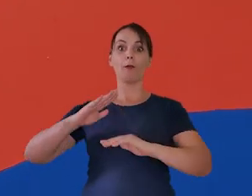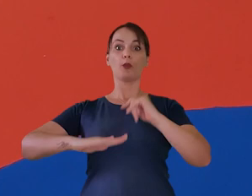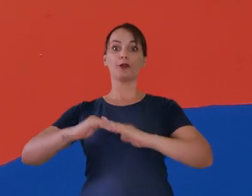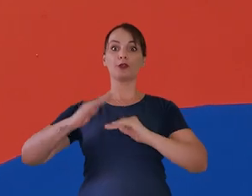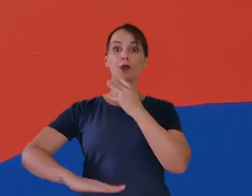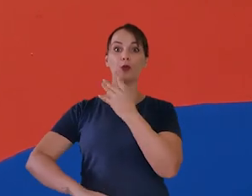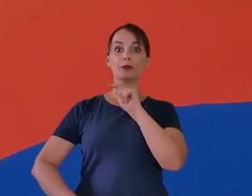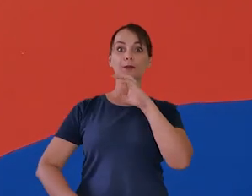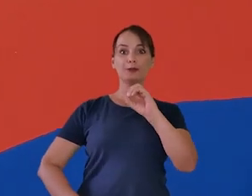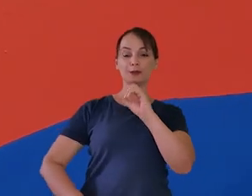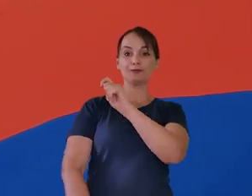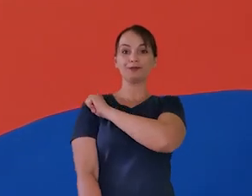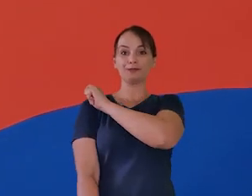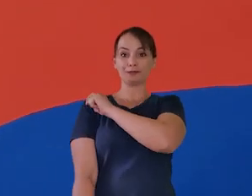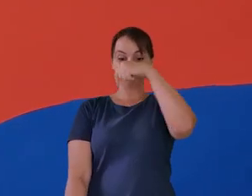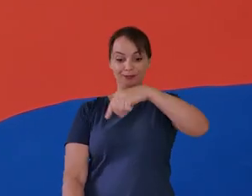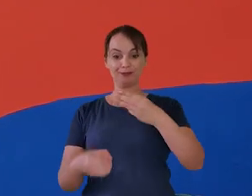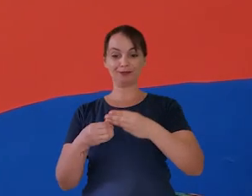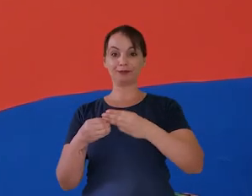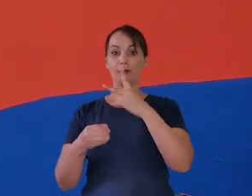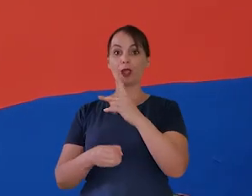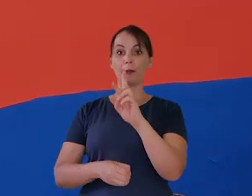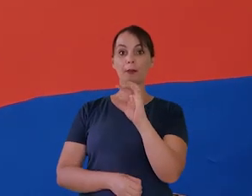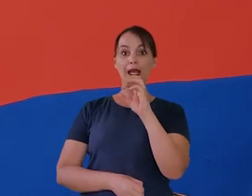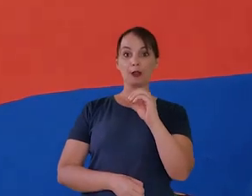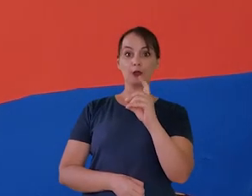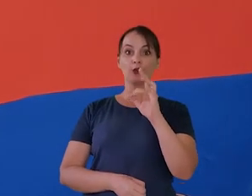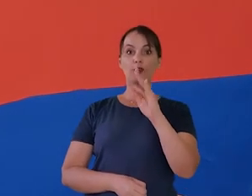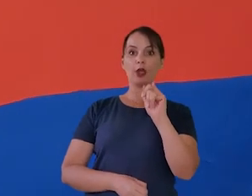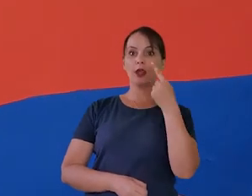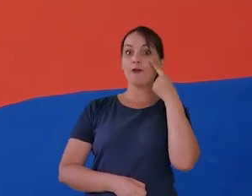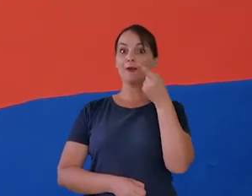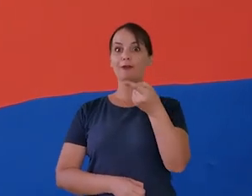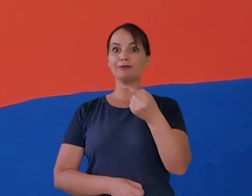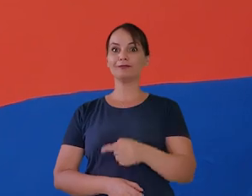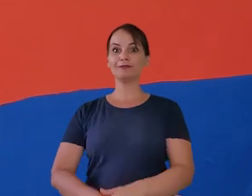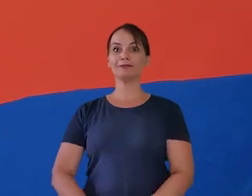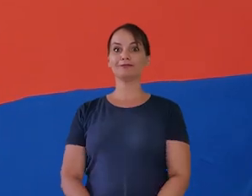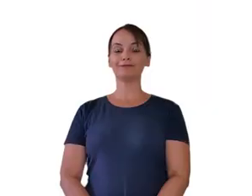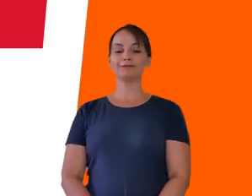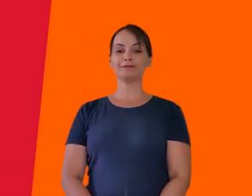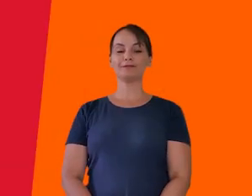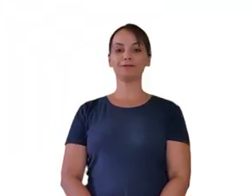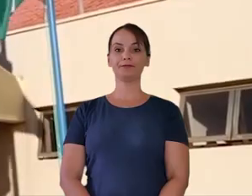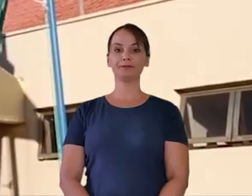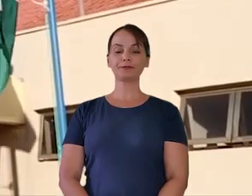Profissão 4.0 com os alunos aqui do município de Prado Ferreira. Confiram aí!